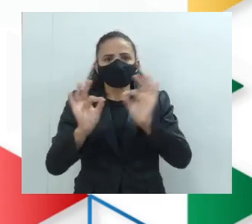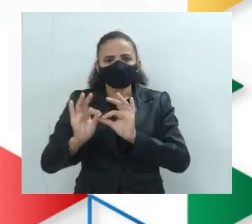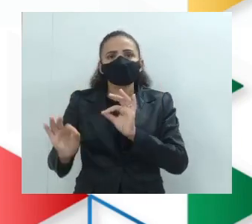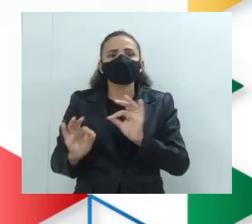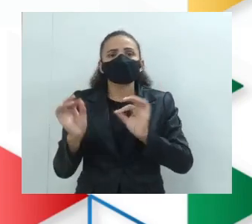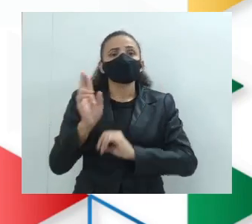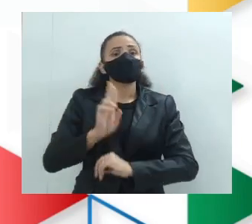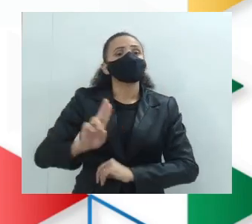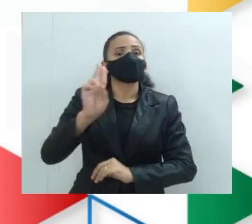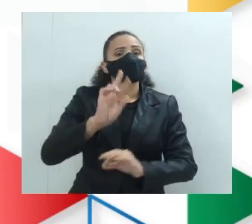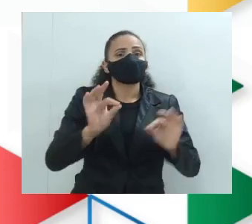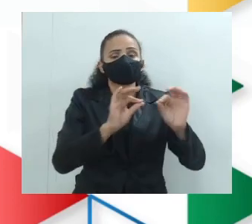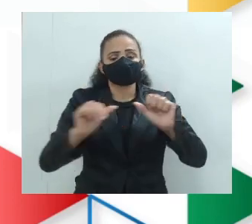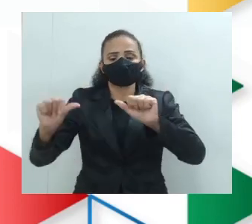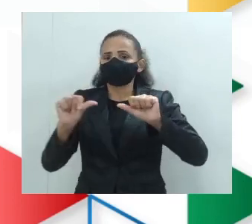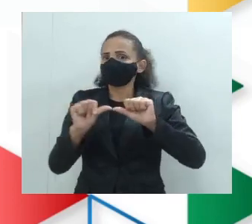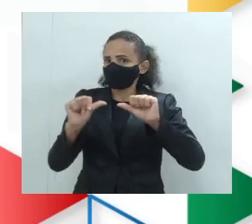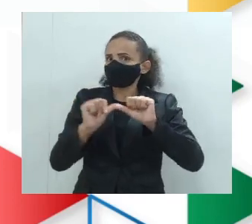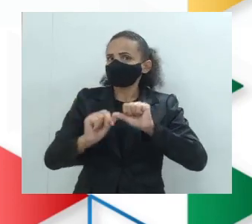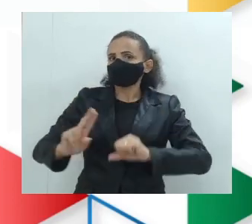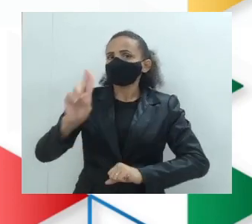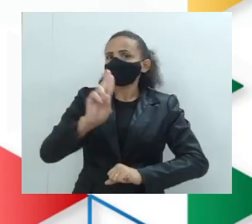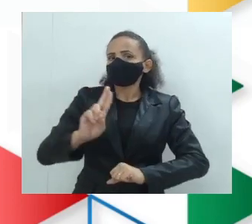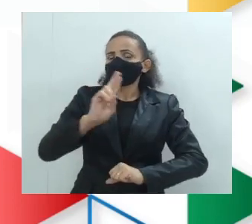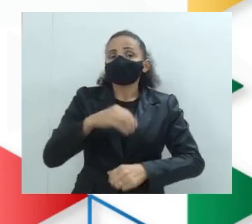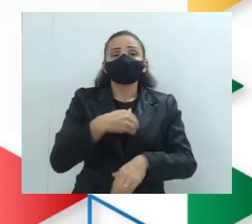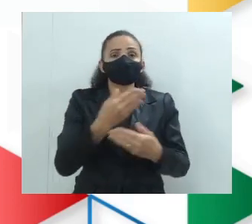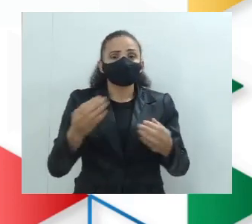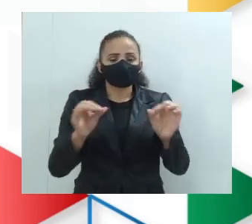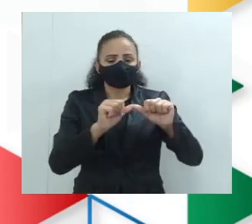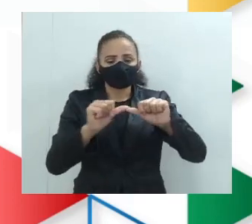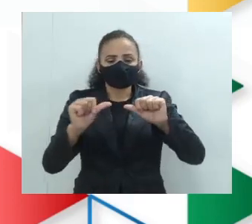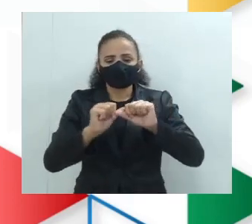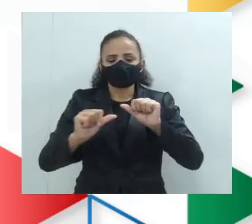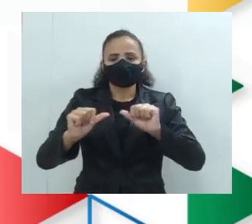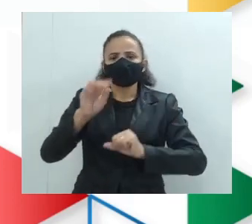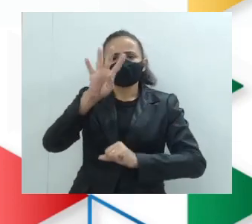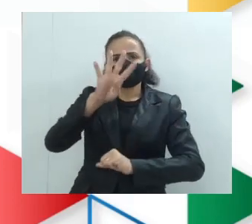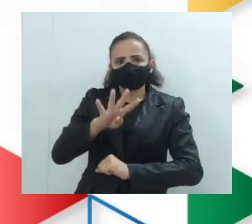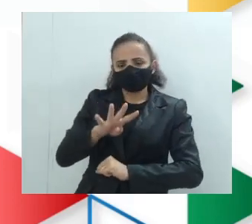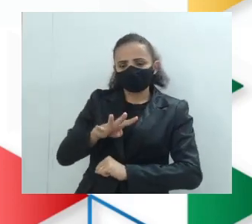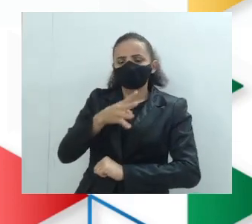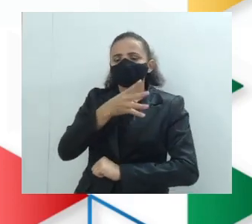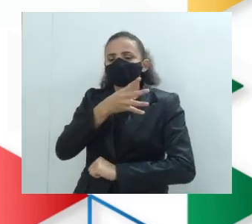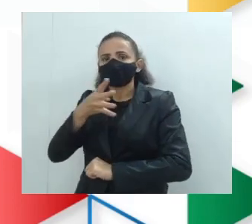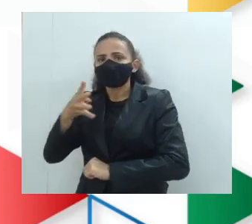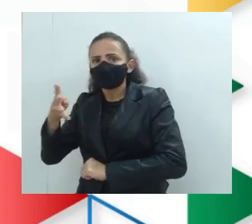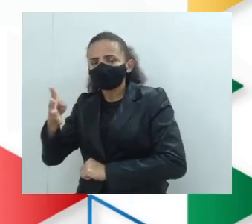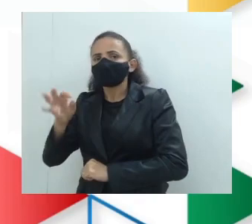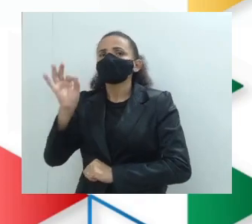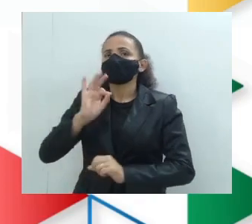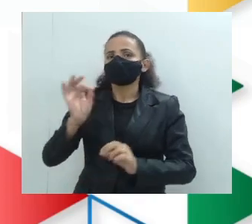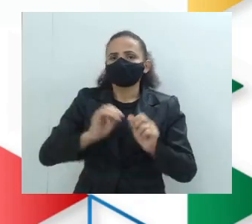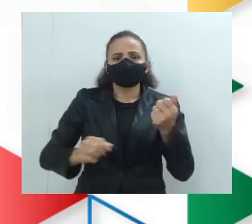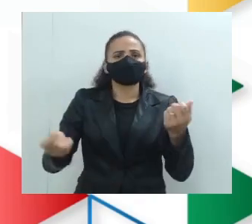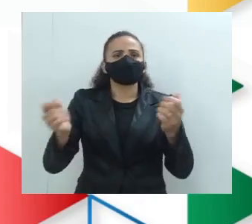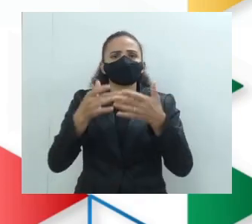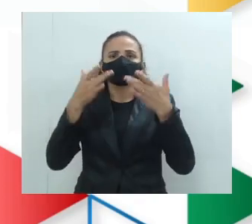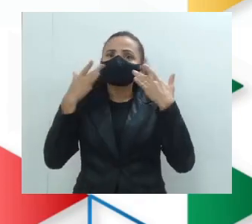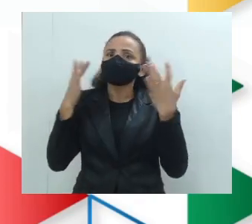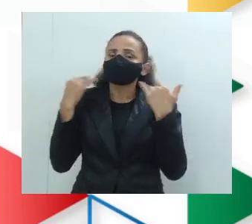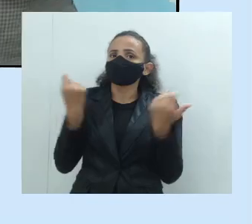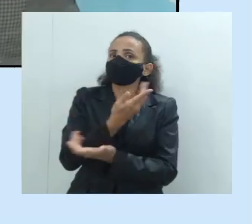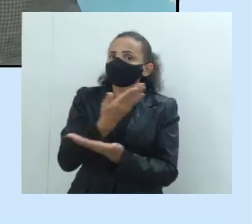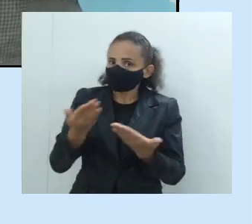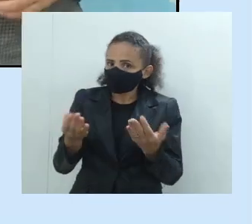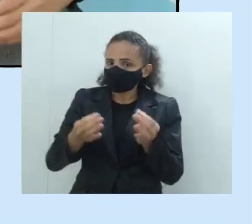Isso é usar simetria, que nós chamamos também de mosaico. Está muito presente na arte, está